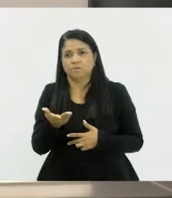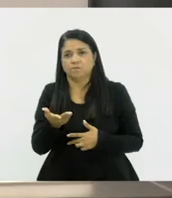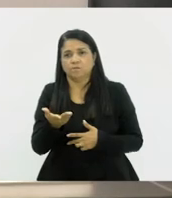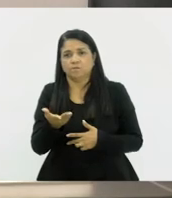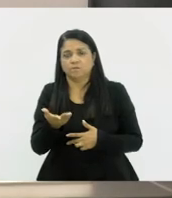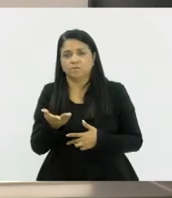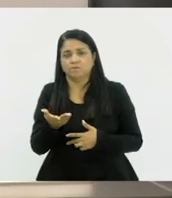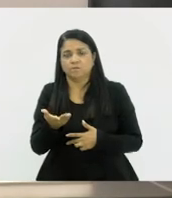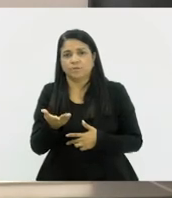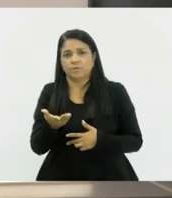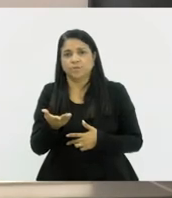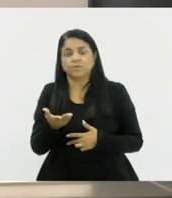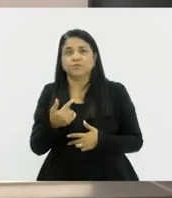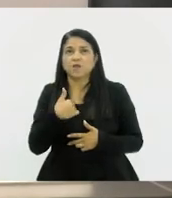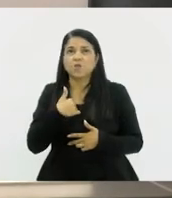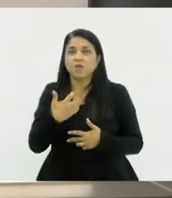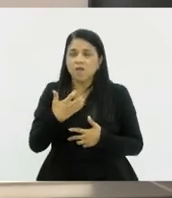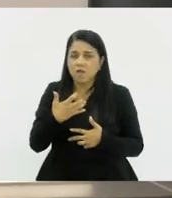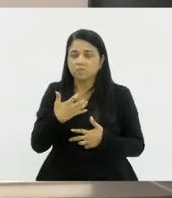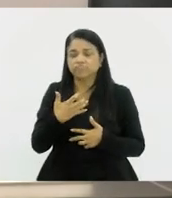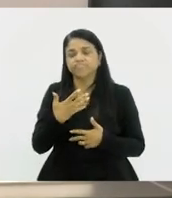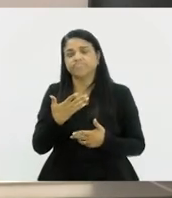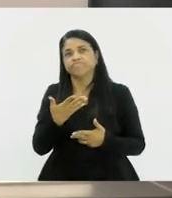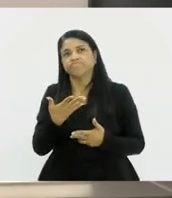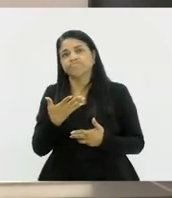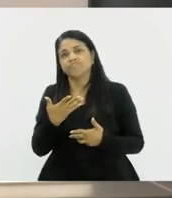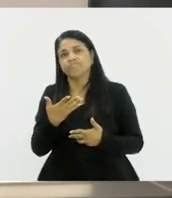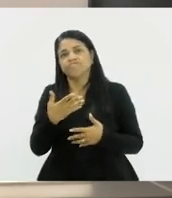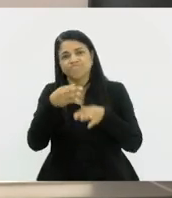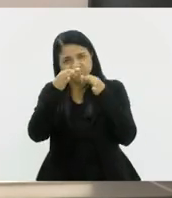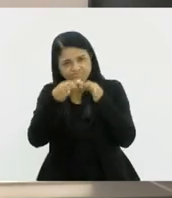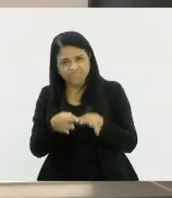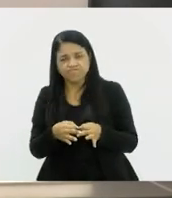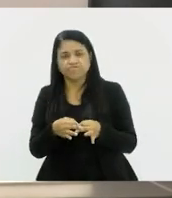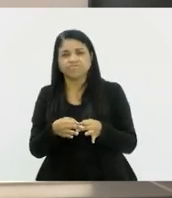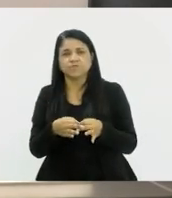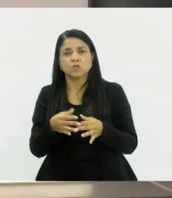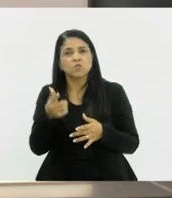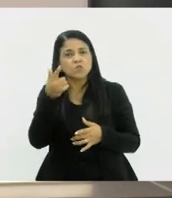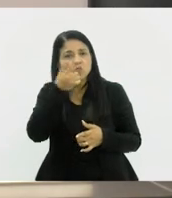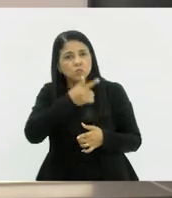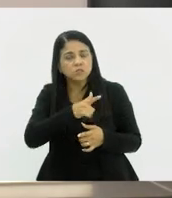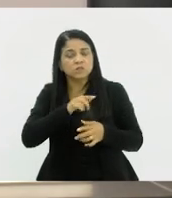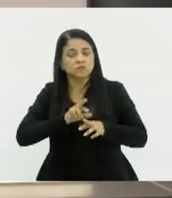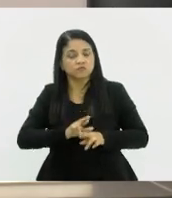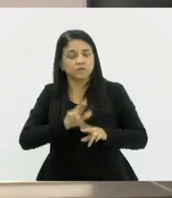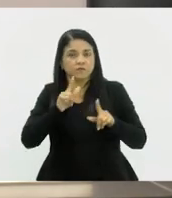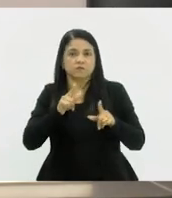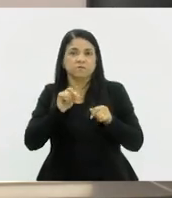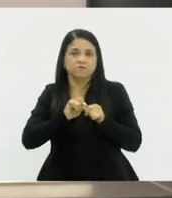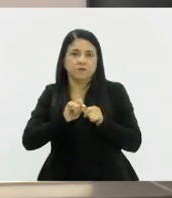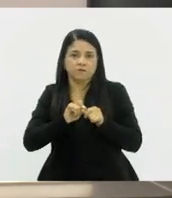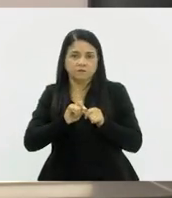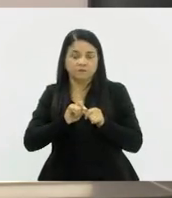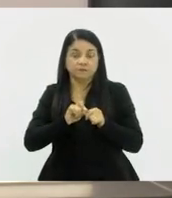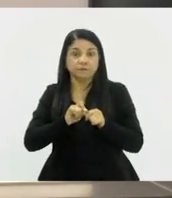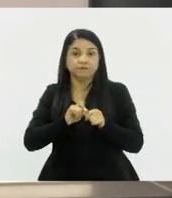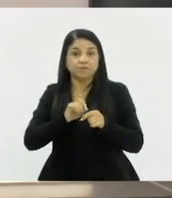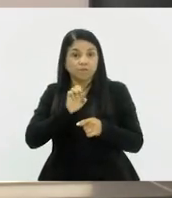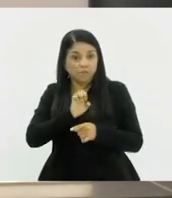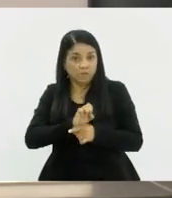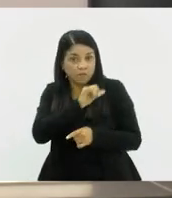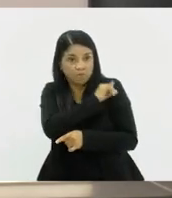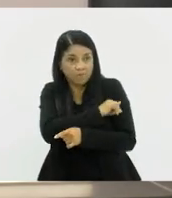eh eu espero sinceramente que a gente consiga fazer a diferença porque o Rio de Janeiro que decide aqui